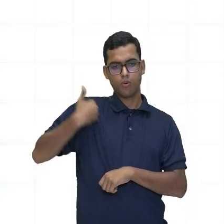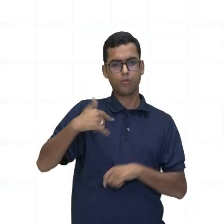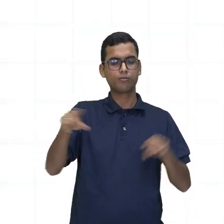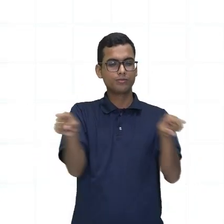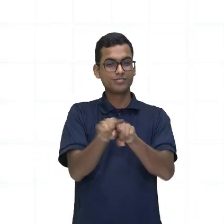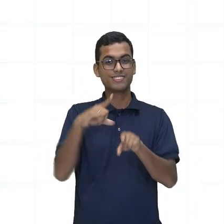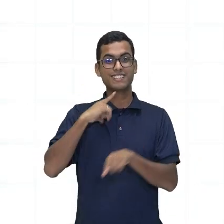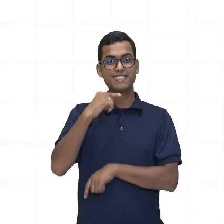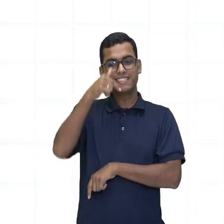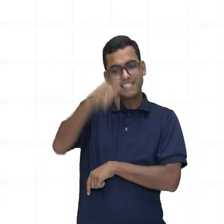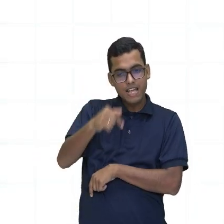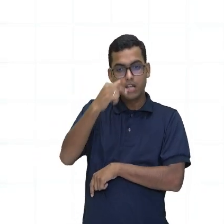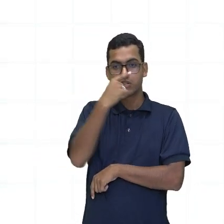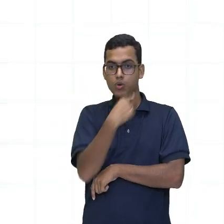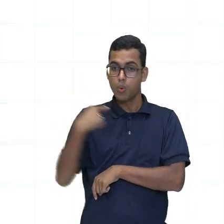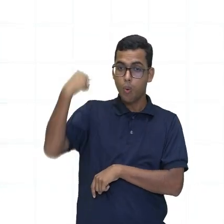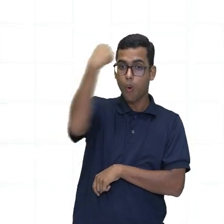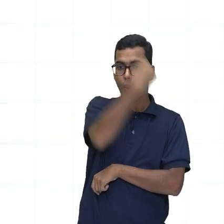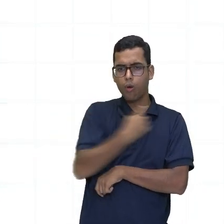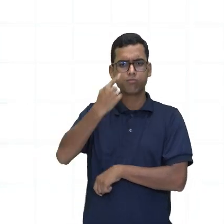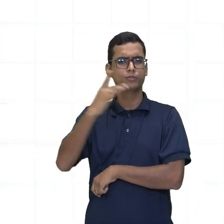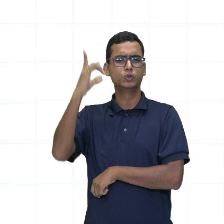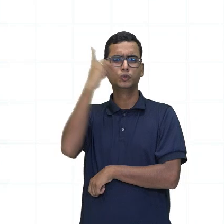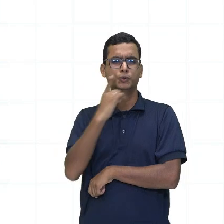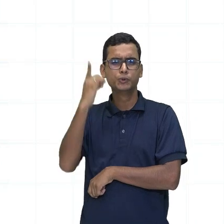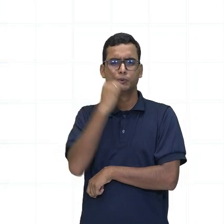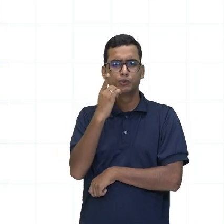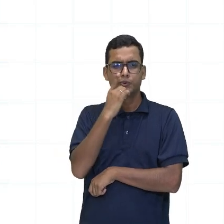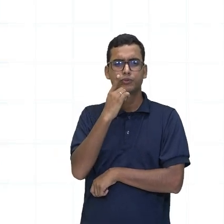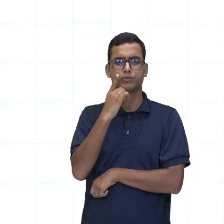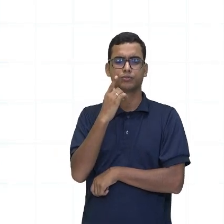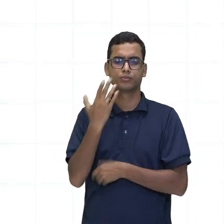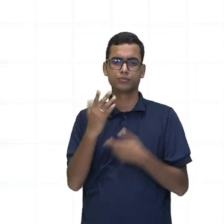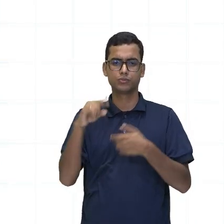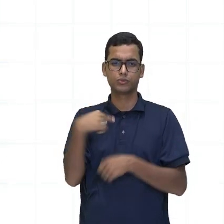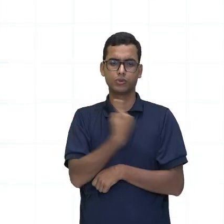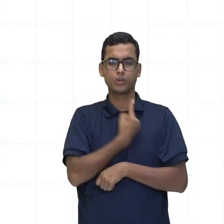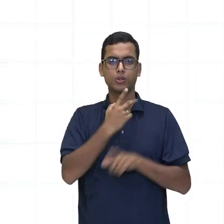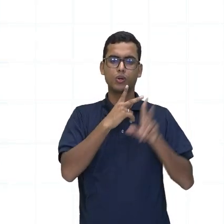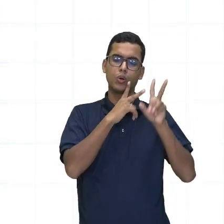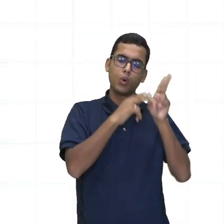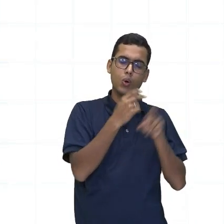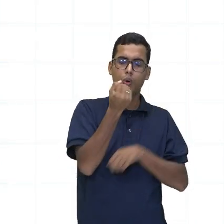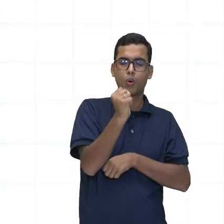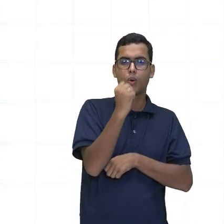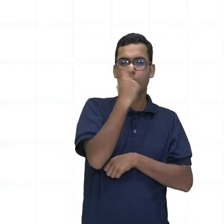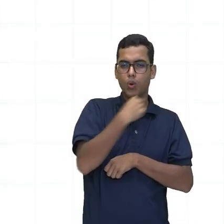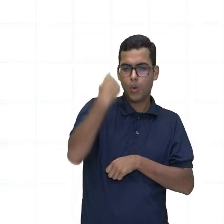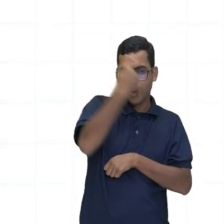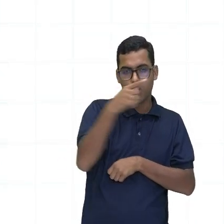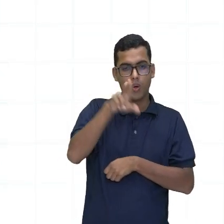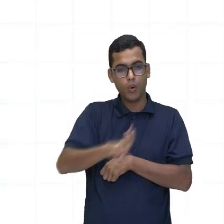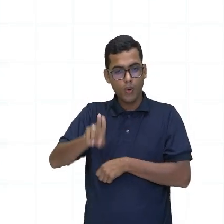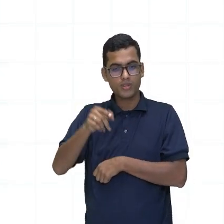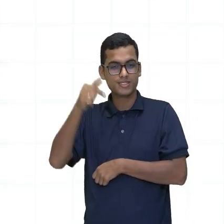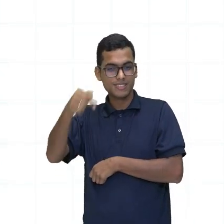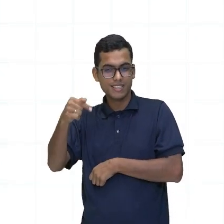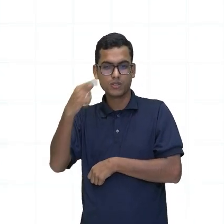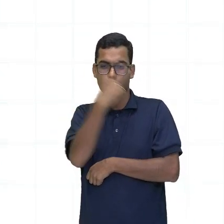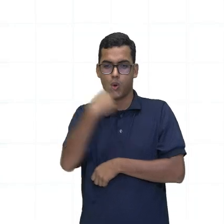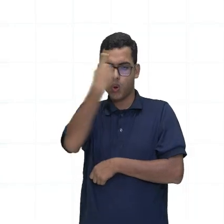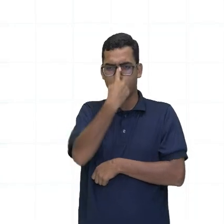nós temos 24 horas por dia, dormimos pelo menos 8 horas e gastamos 7 horas pelo menos usando